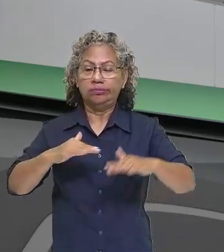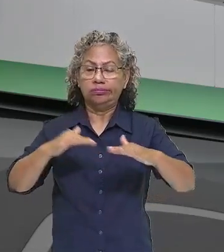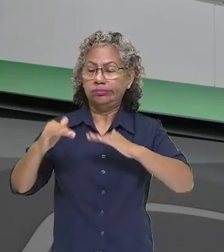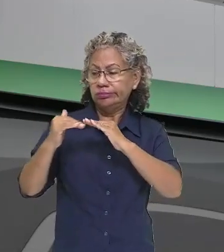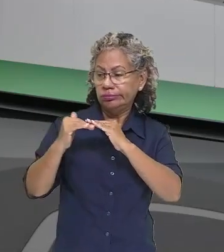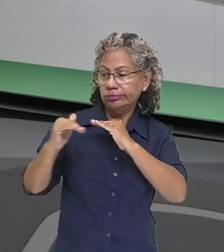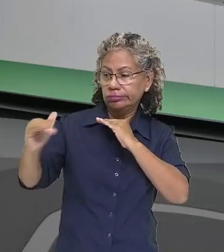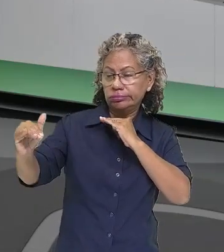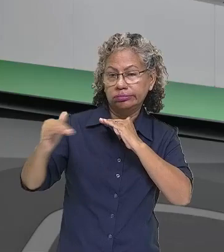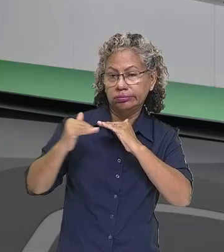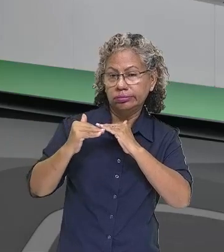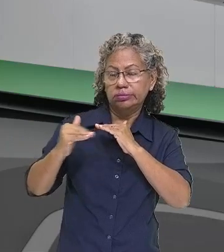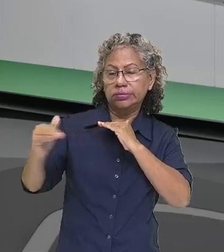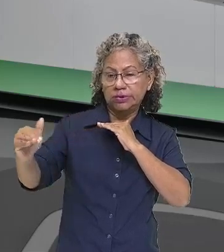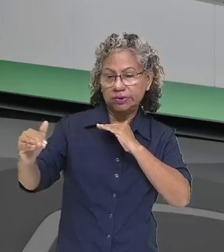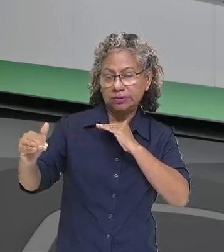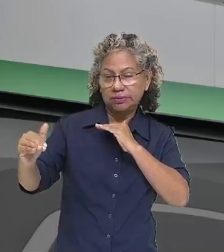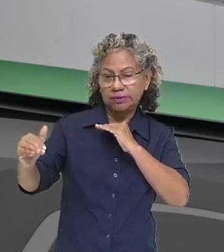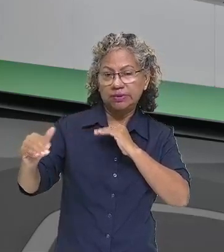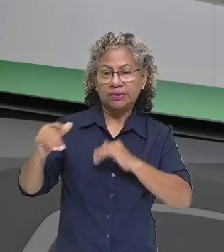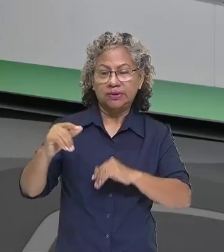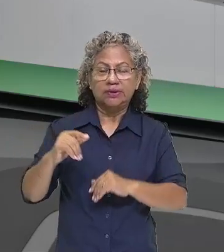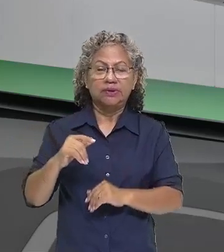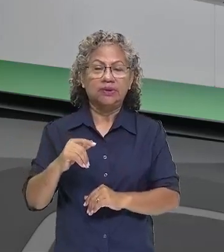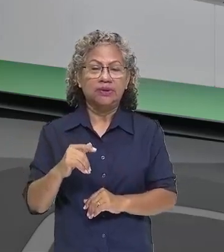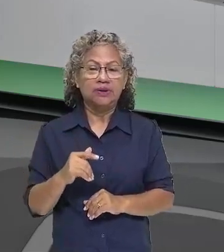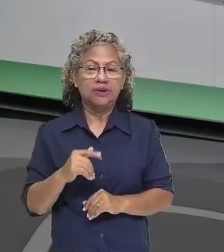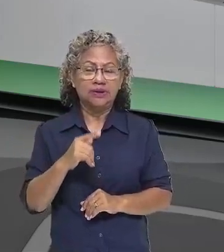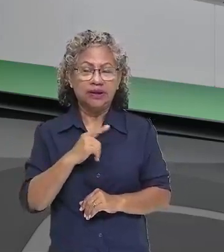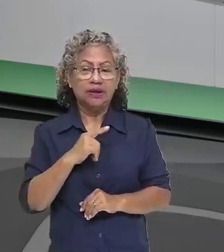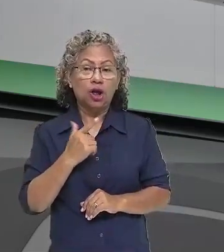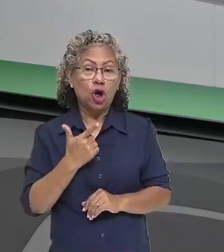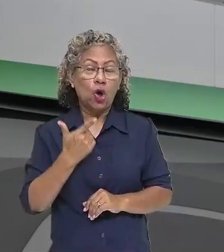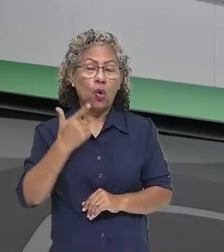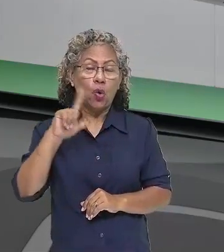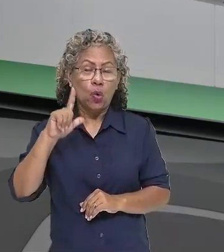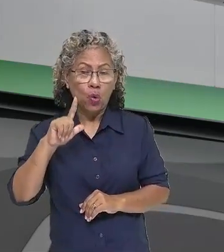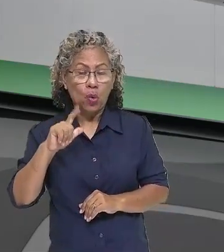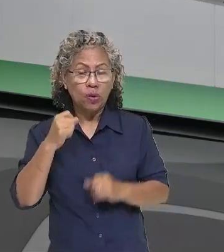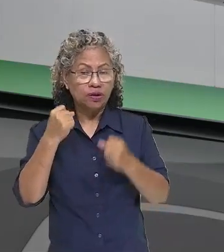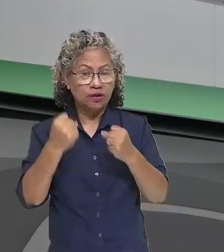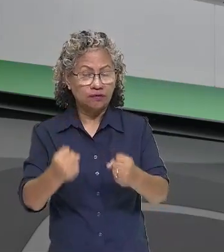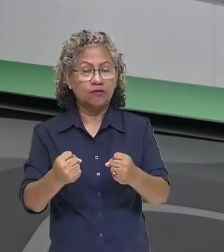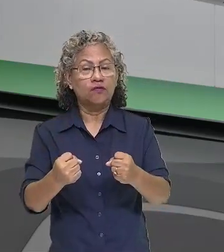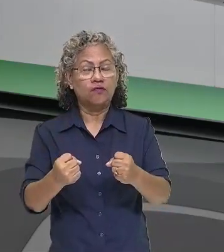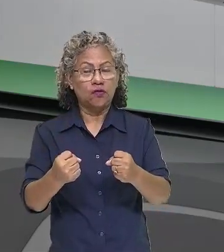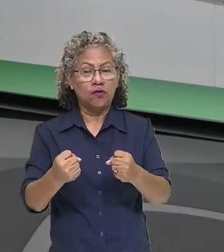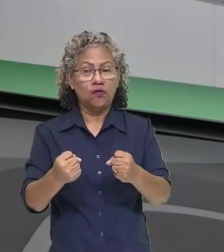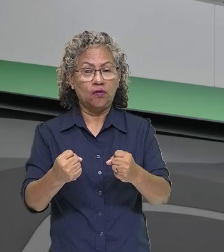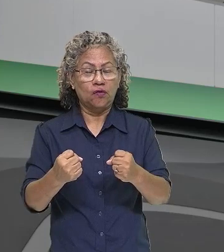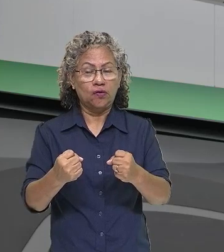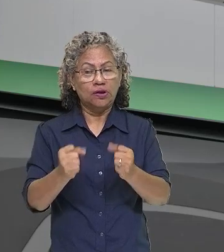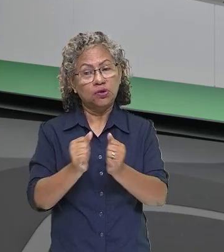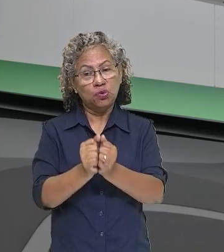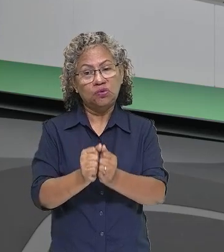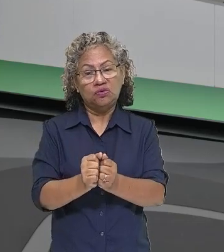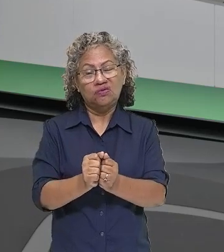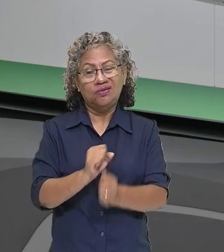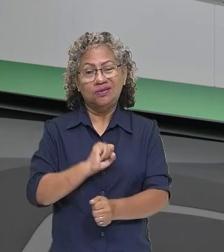retilíneo uniforme até uma força externa atuar sobre ele. Mas se não tiver essa